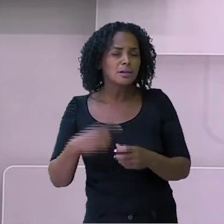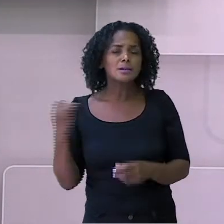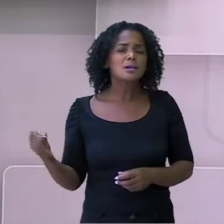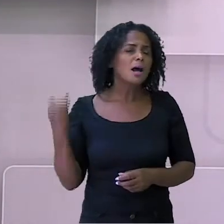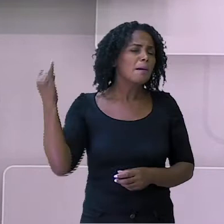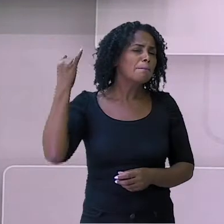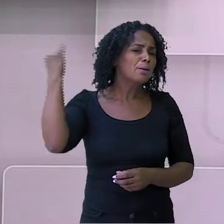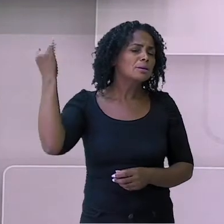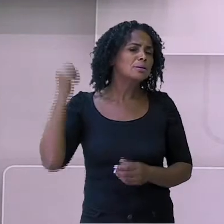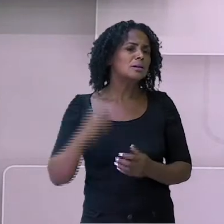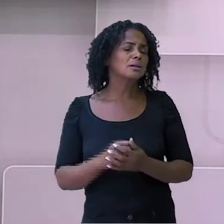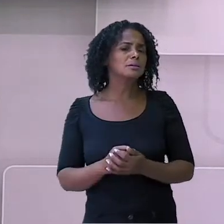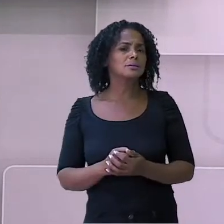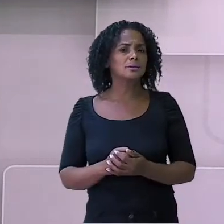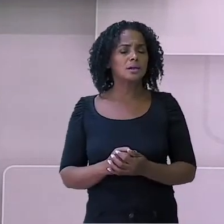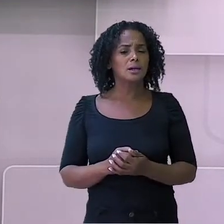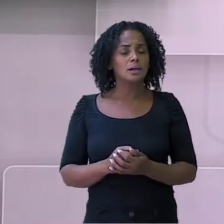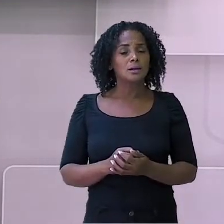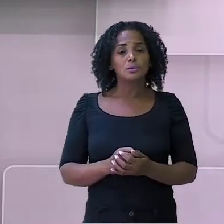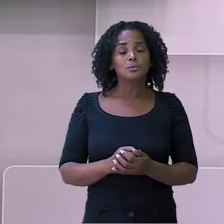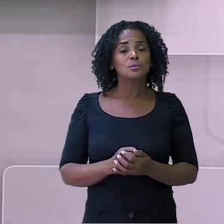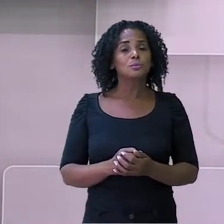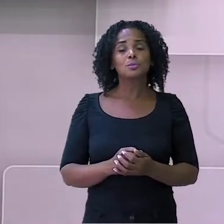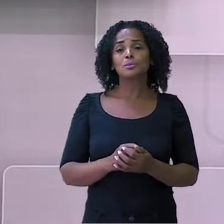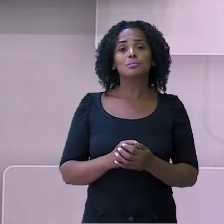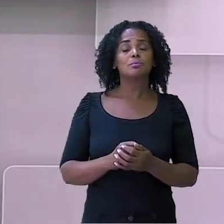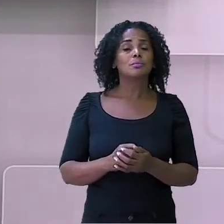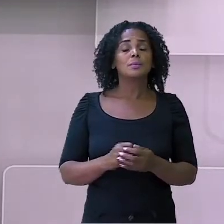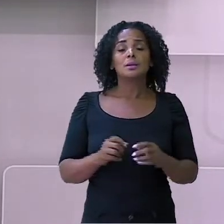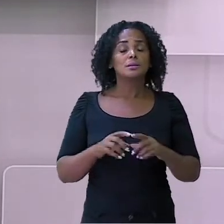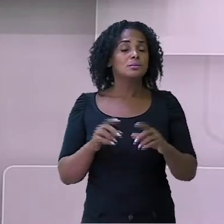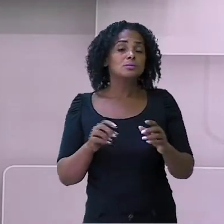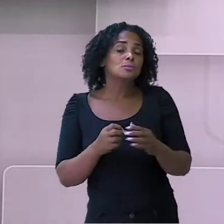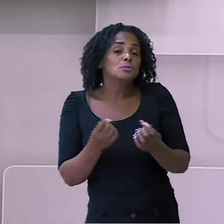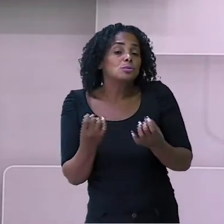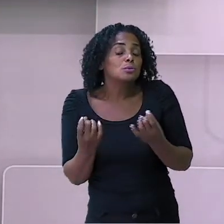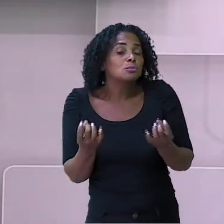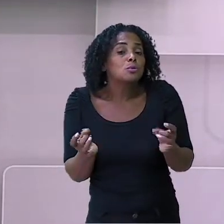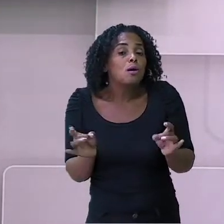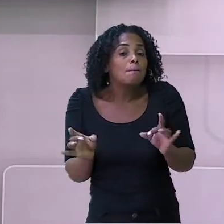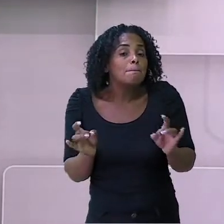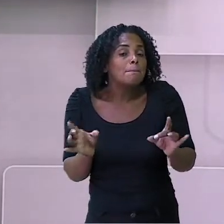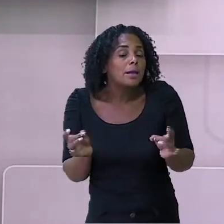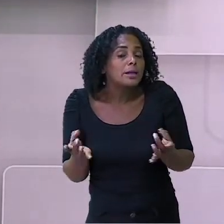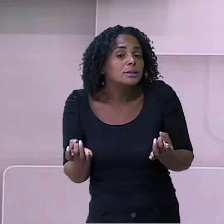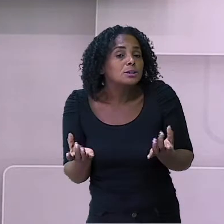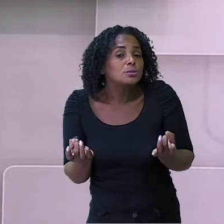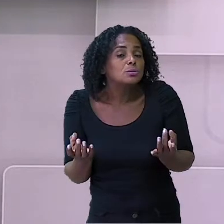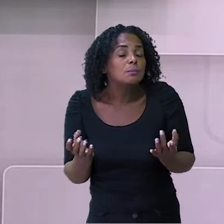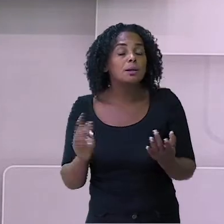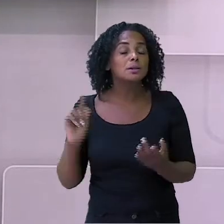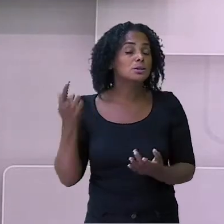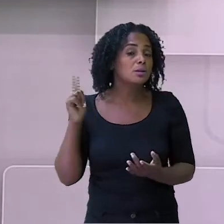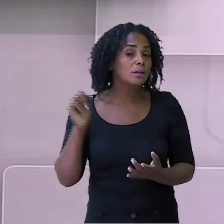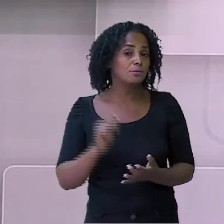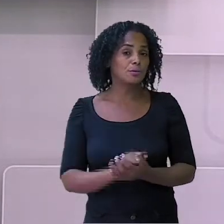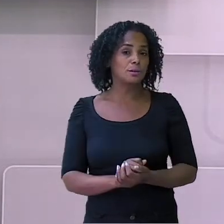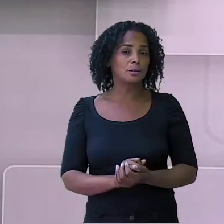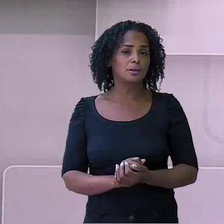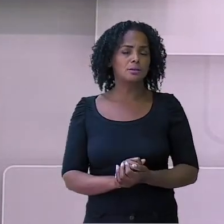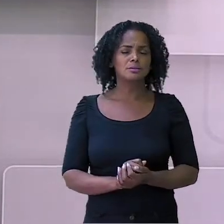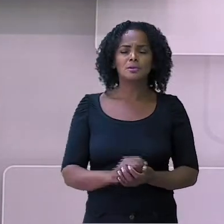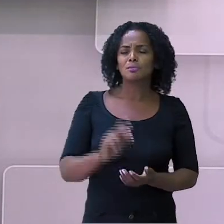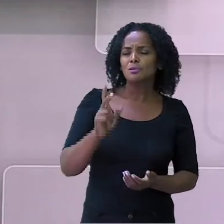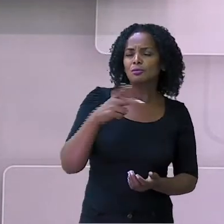aqueles grupos sociais daquela época. E na aula de Geografia, trazendo para um contexto atual, nós vamos falar sobre o